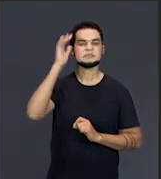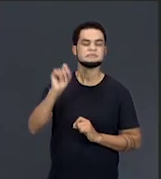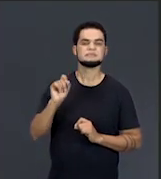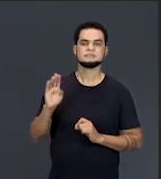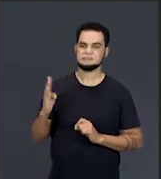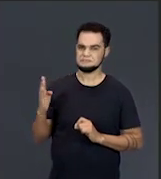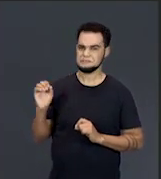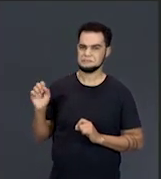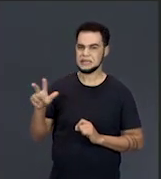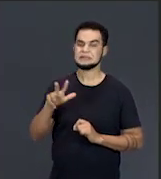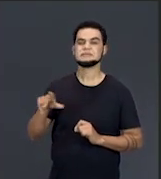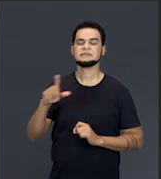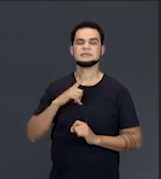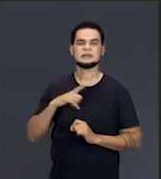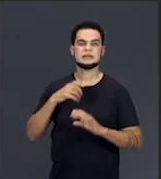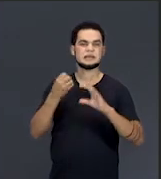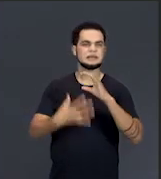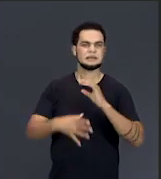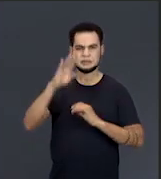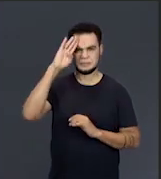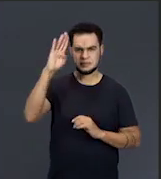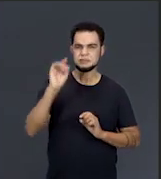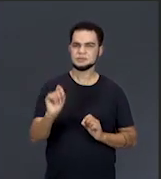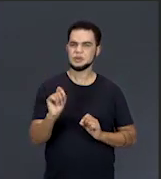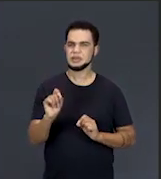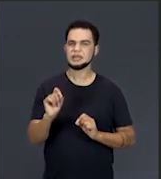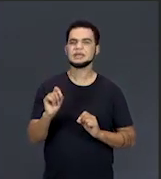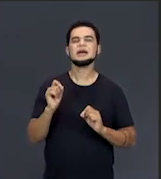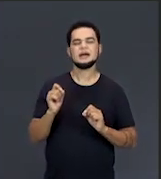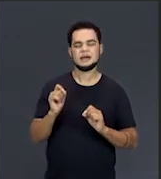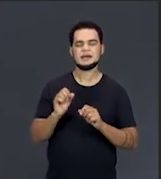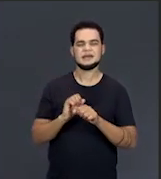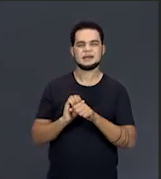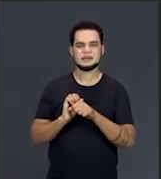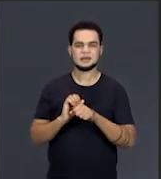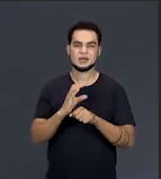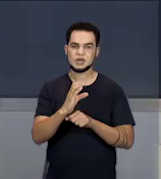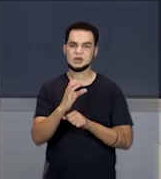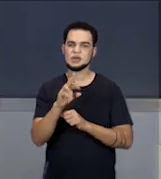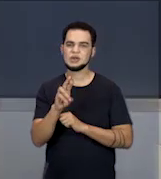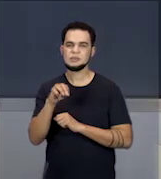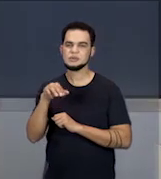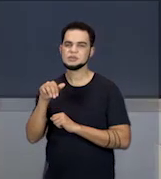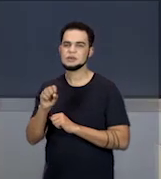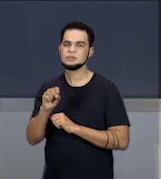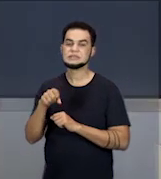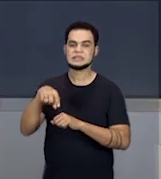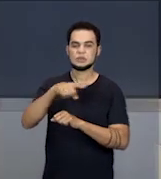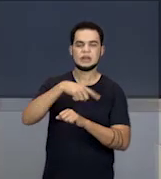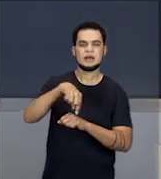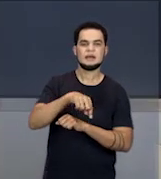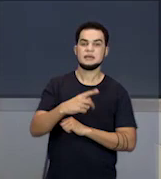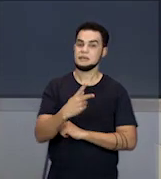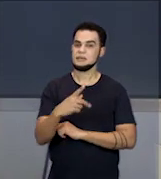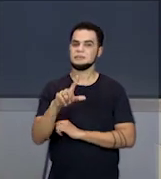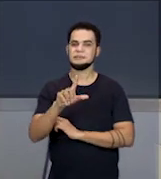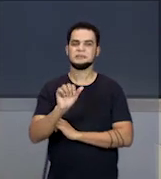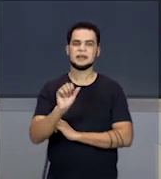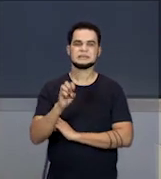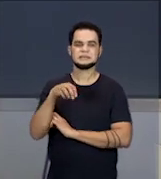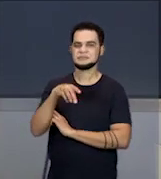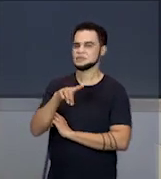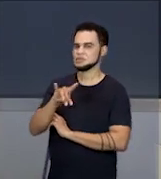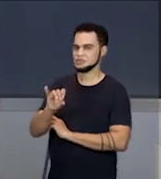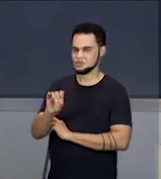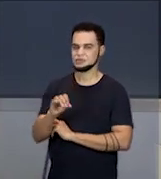como característica principal aí o seu cromossomo circular, que é o plasmídio. E esse plasmídio, então, ele